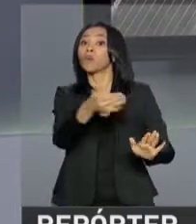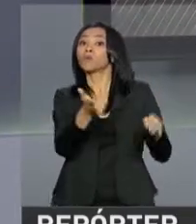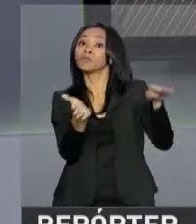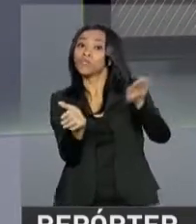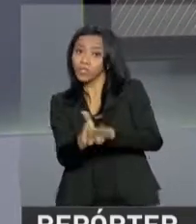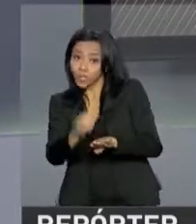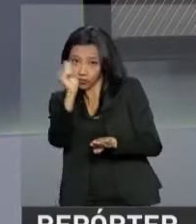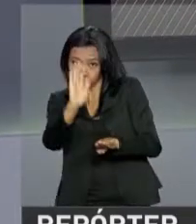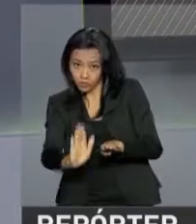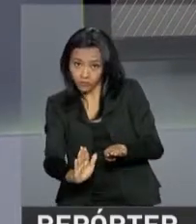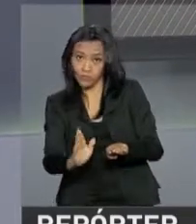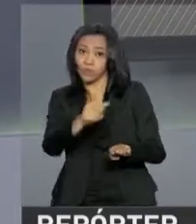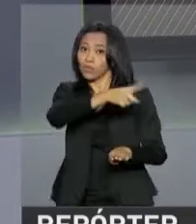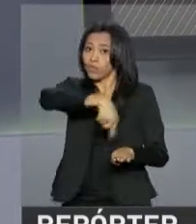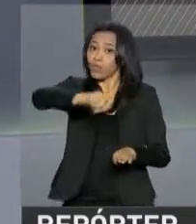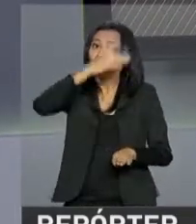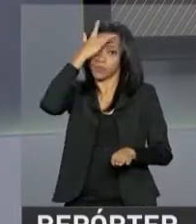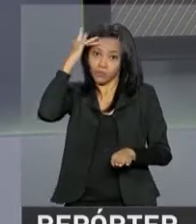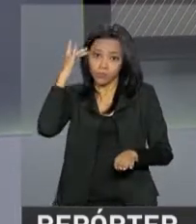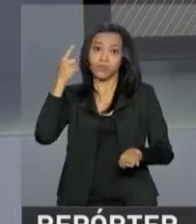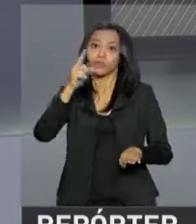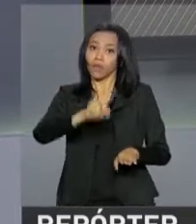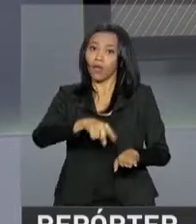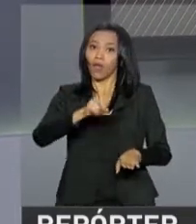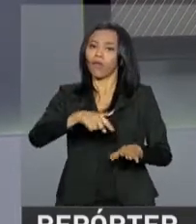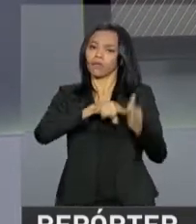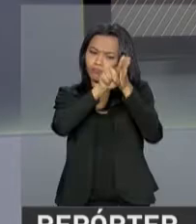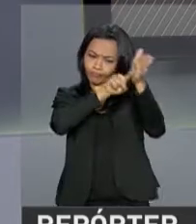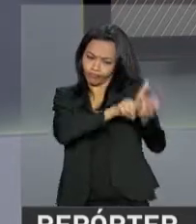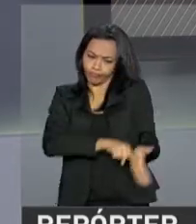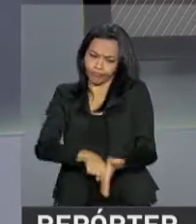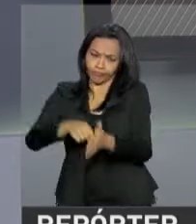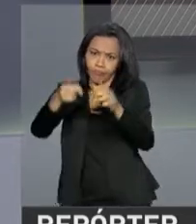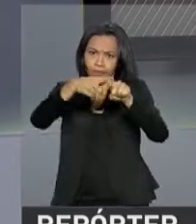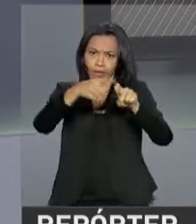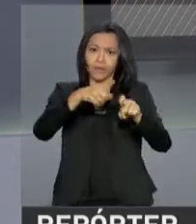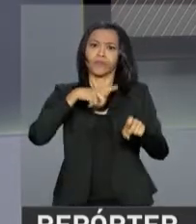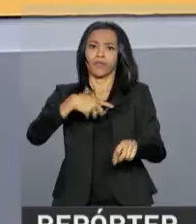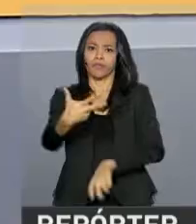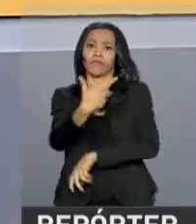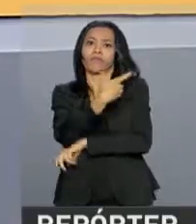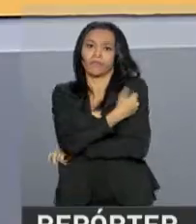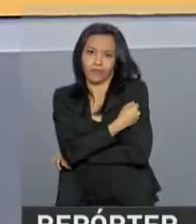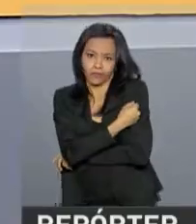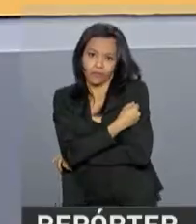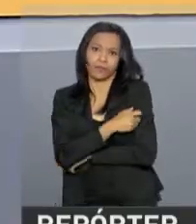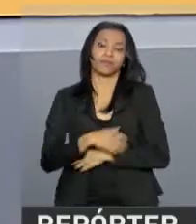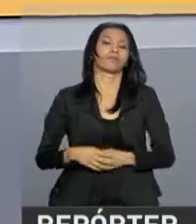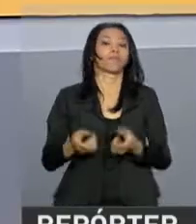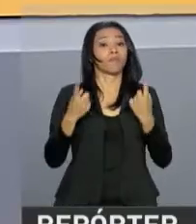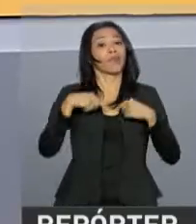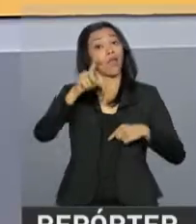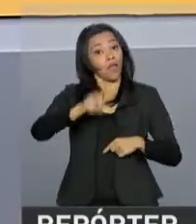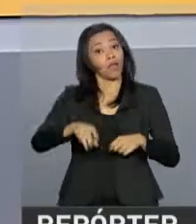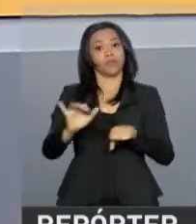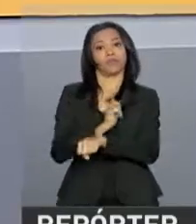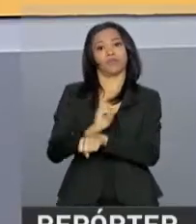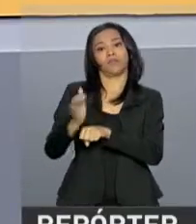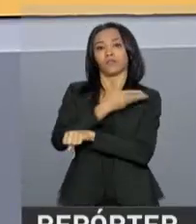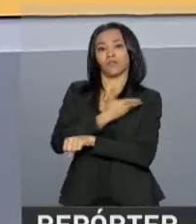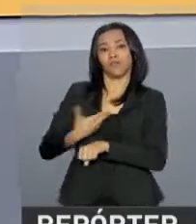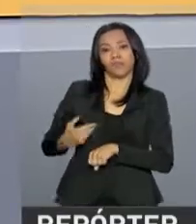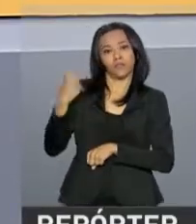ao Brasil, os imigrantes venezuelanos fazem exames médicos e recebem vacinas. É uma forma também de o